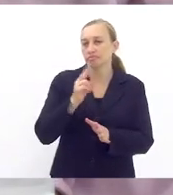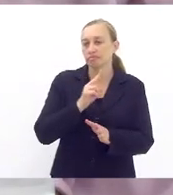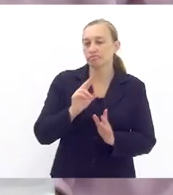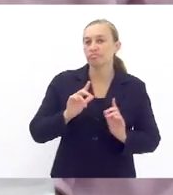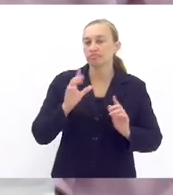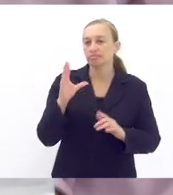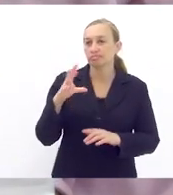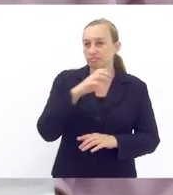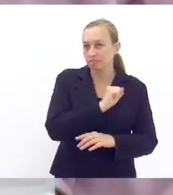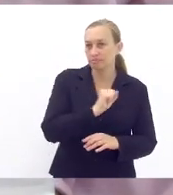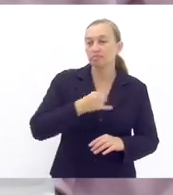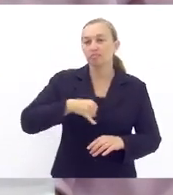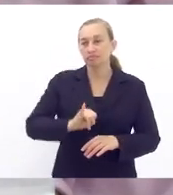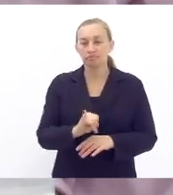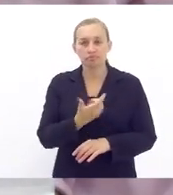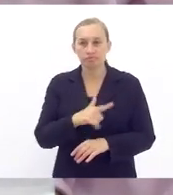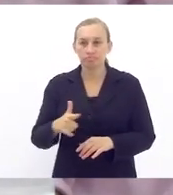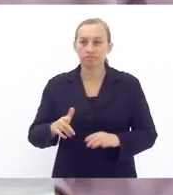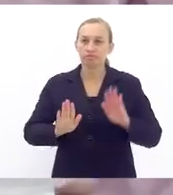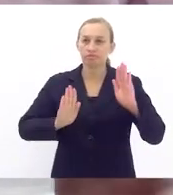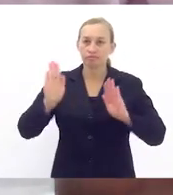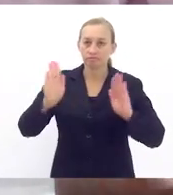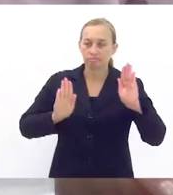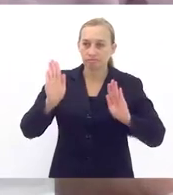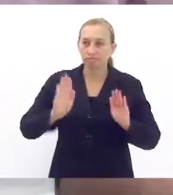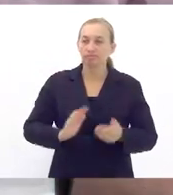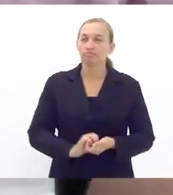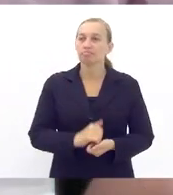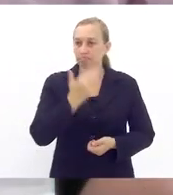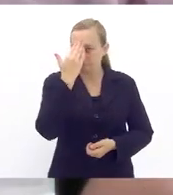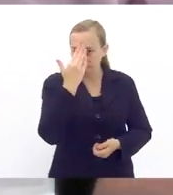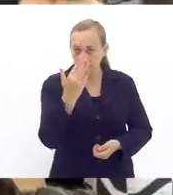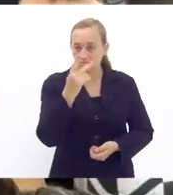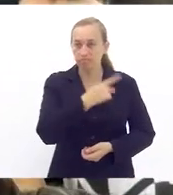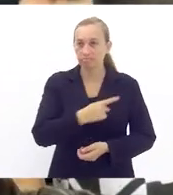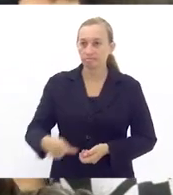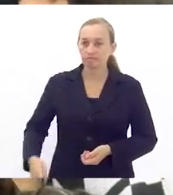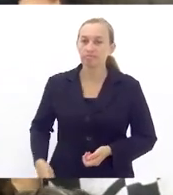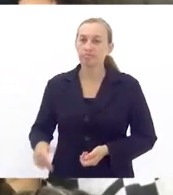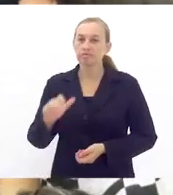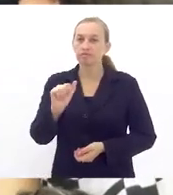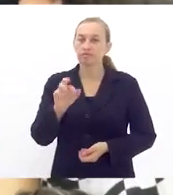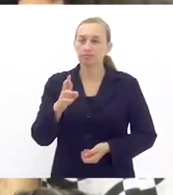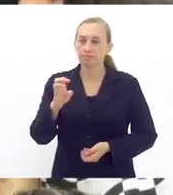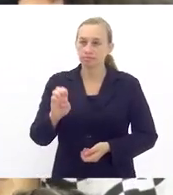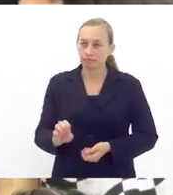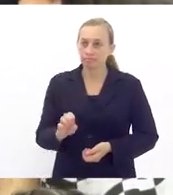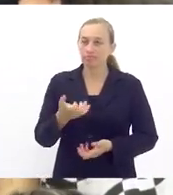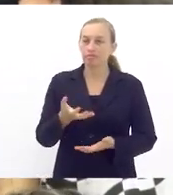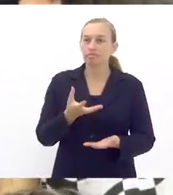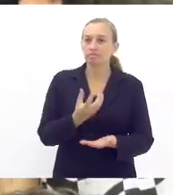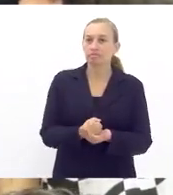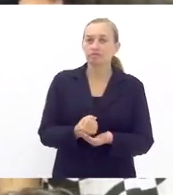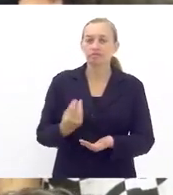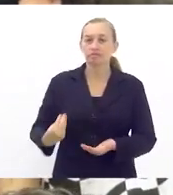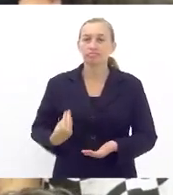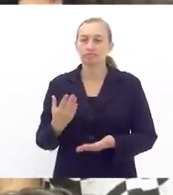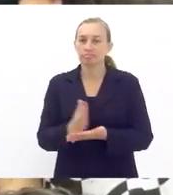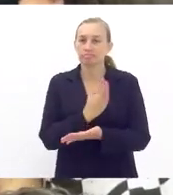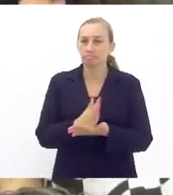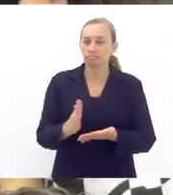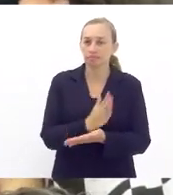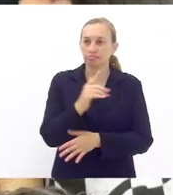a gente vai para o ato de licitação Obrigada presidente da Caroline queria registrar aqui algumas presenças né